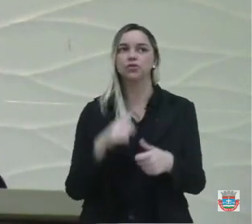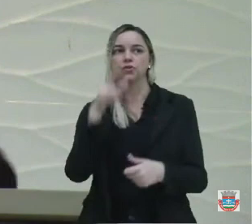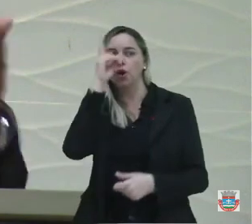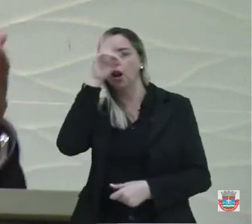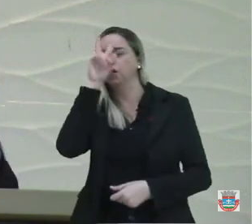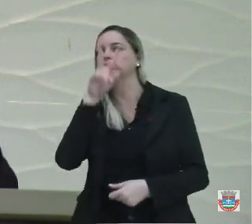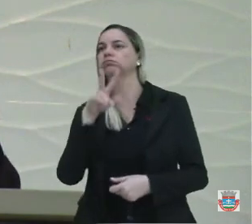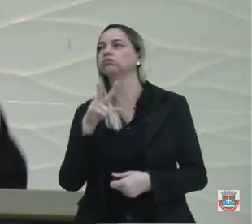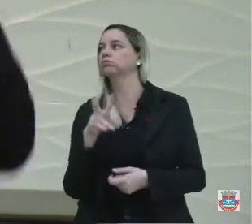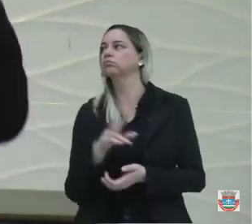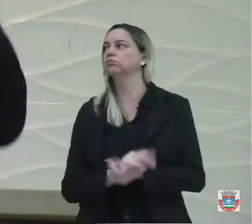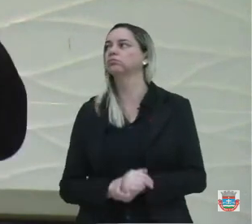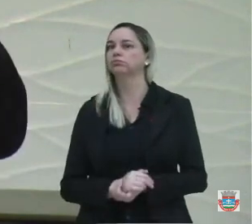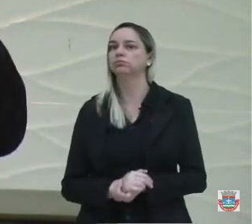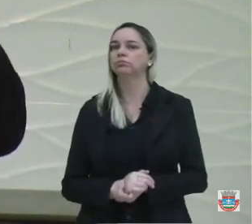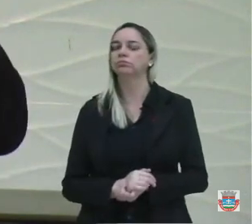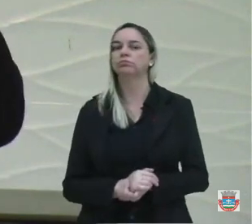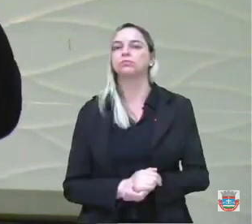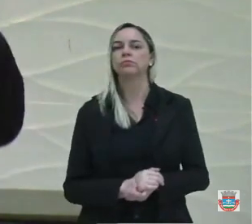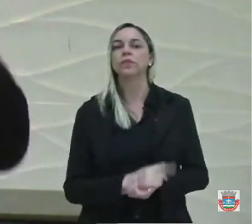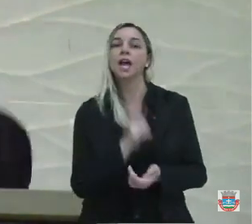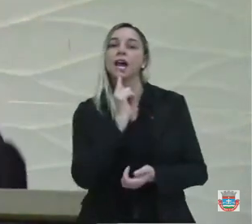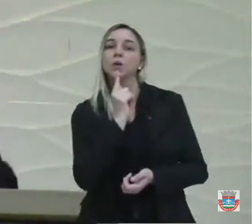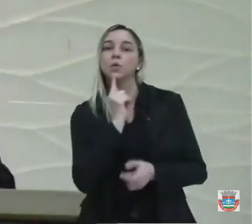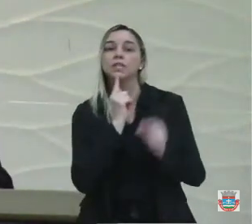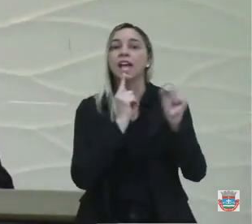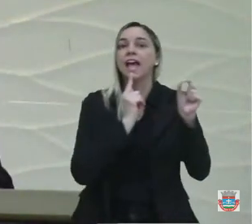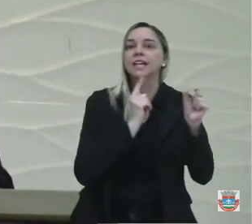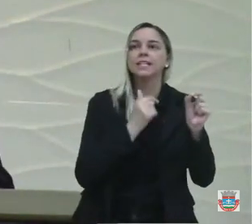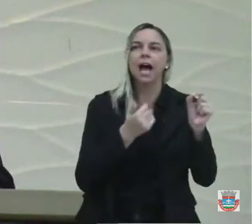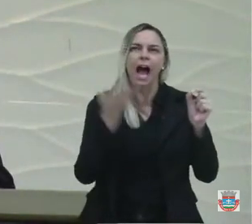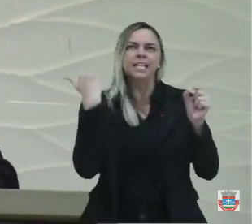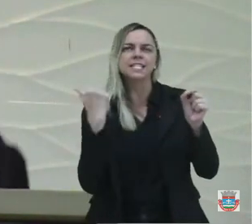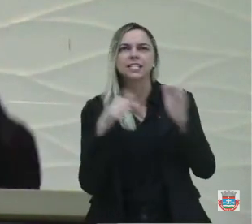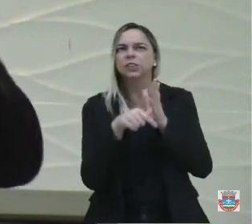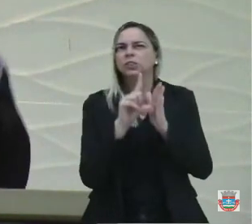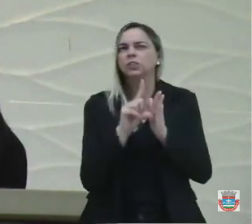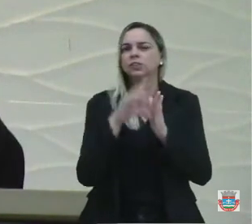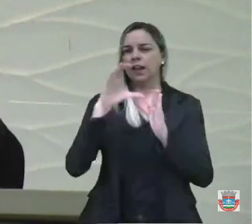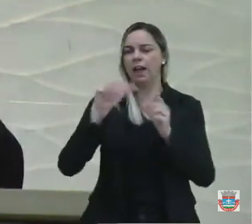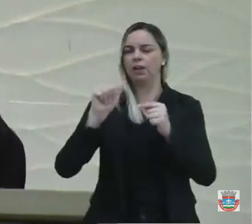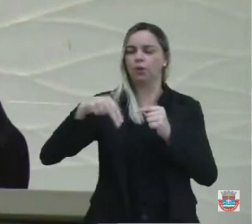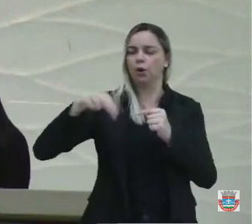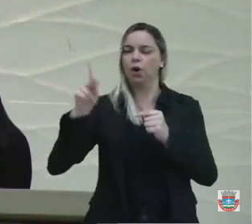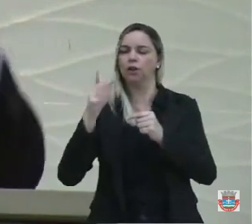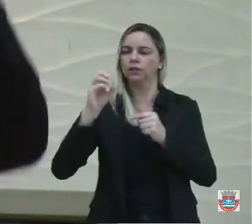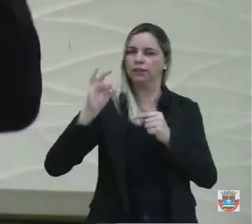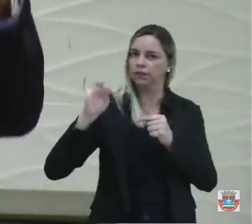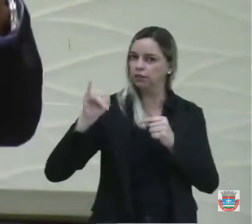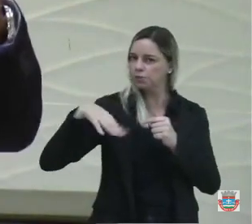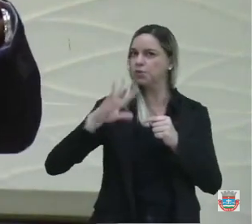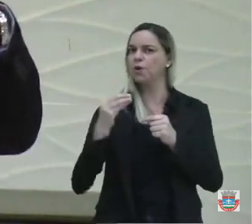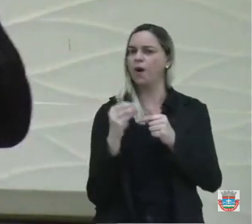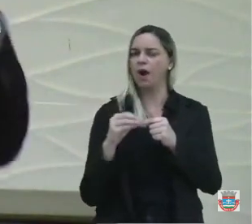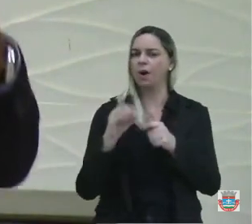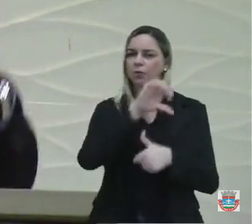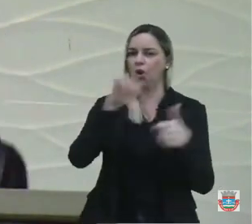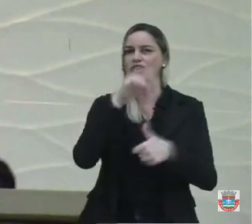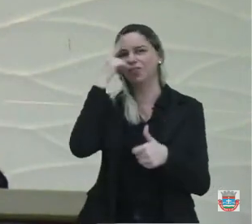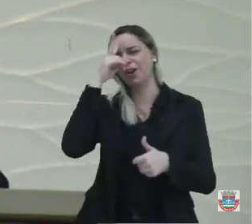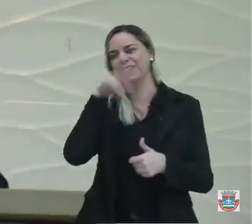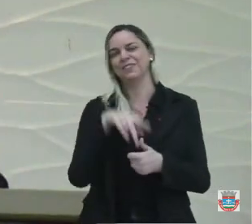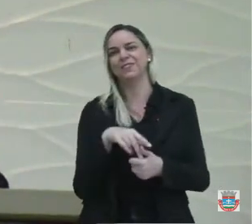dele, de grande, né? Garanhuns era de Canhotinho, né? Aí mudou a história, Garanhuns ficou mais velho, não teve